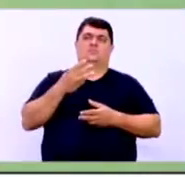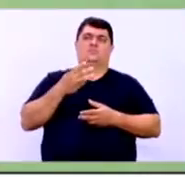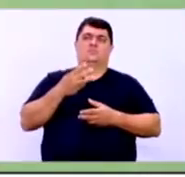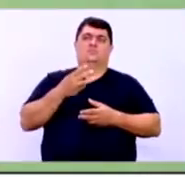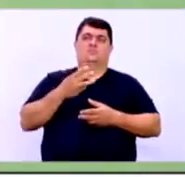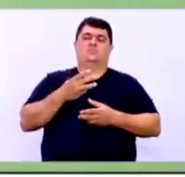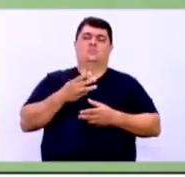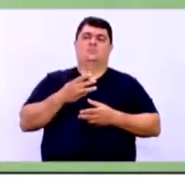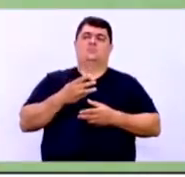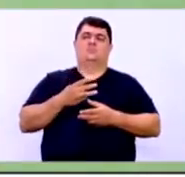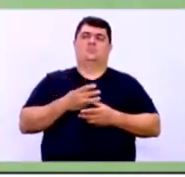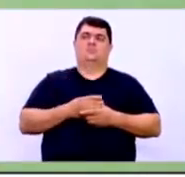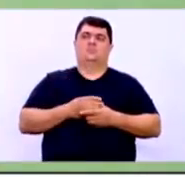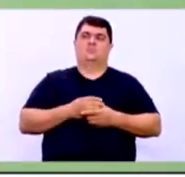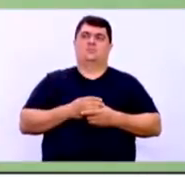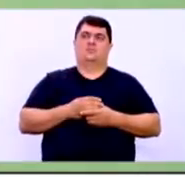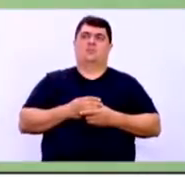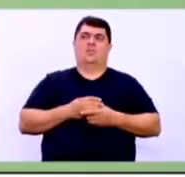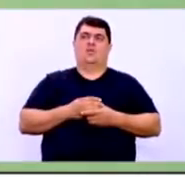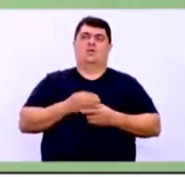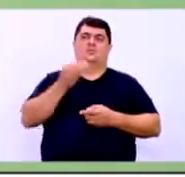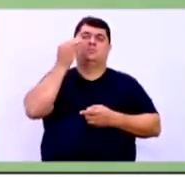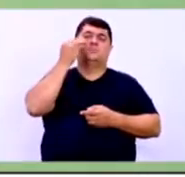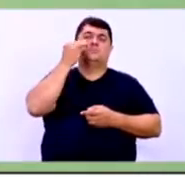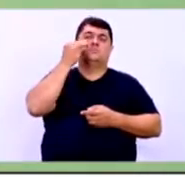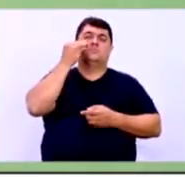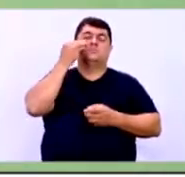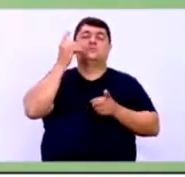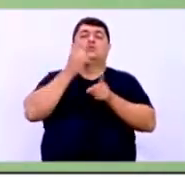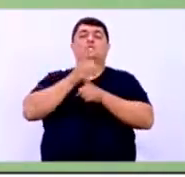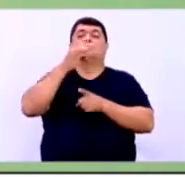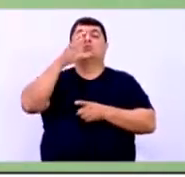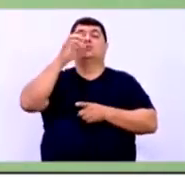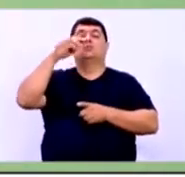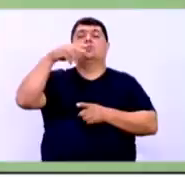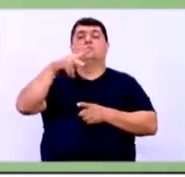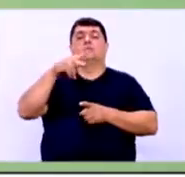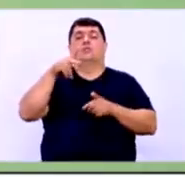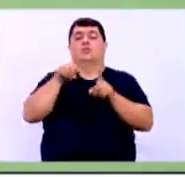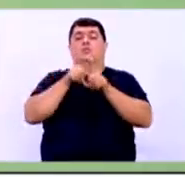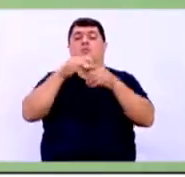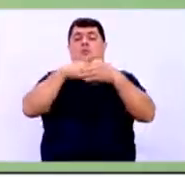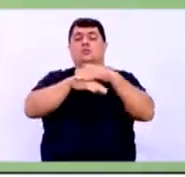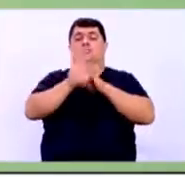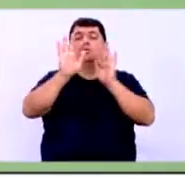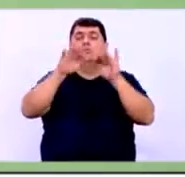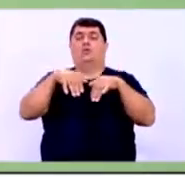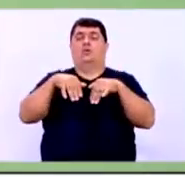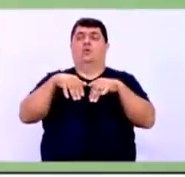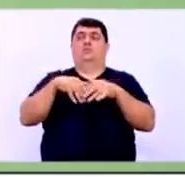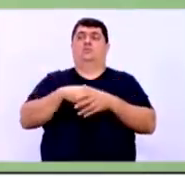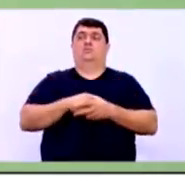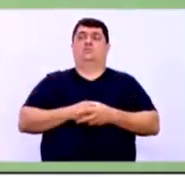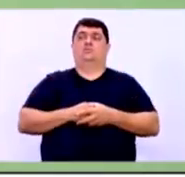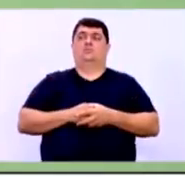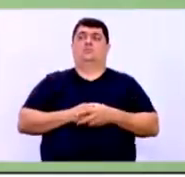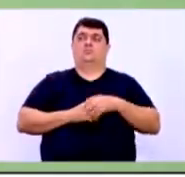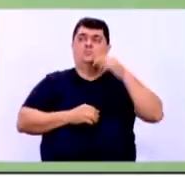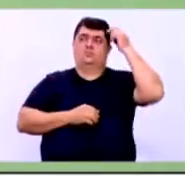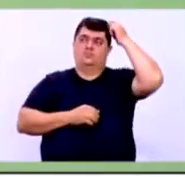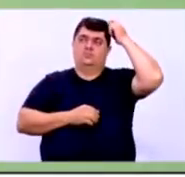Questão 3. Apure o CMV e o estoque final, ou seja, quer que façamos duas coisas, o